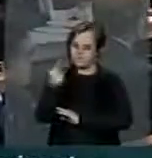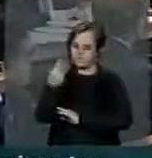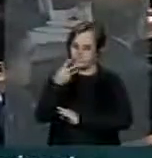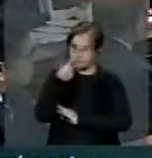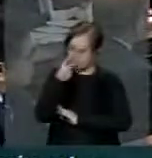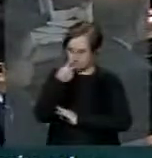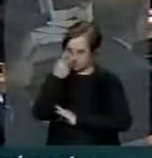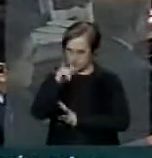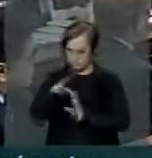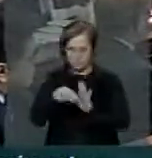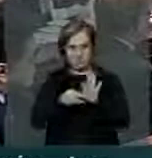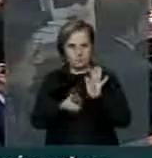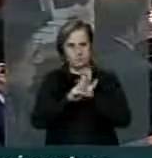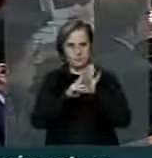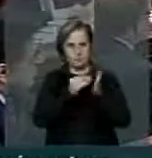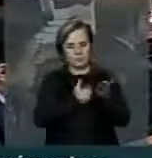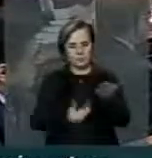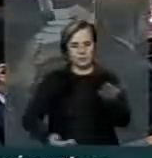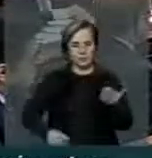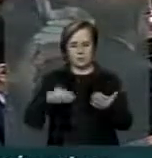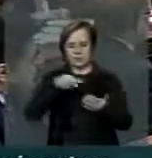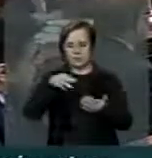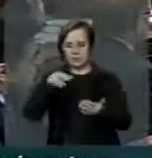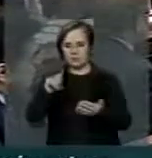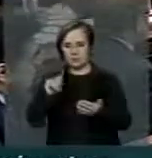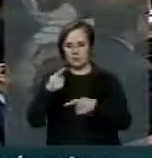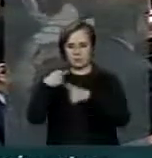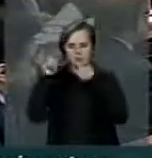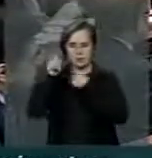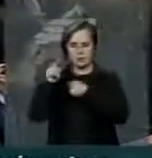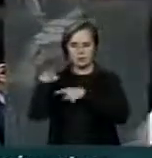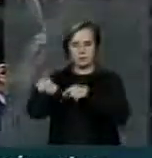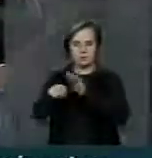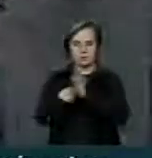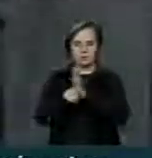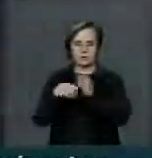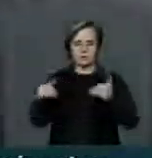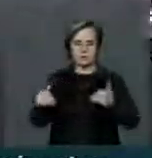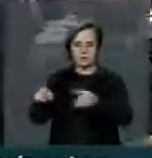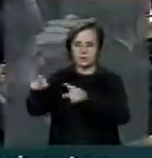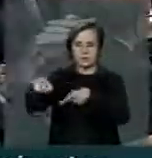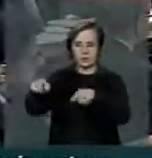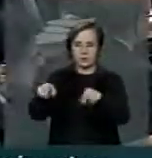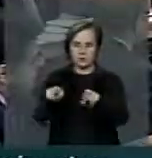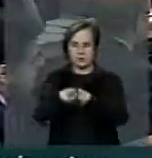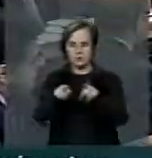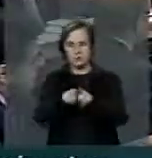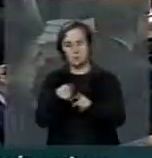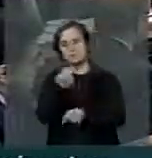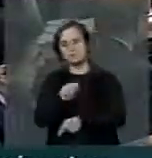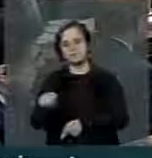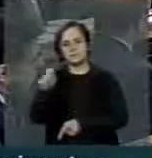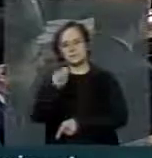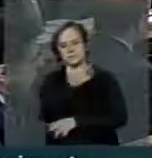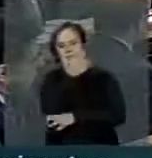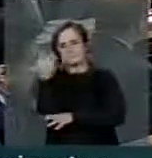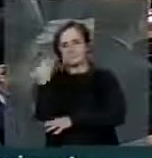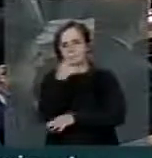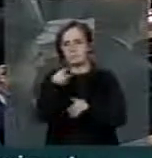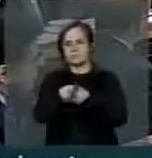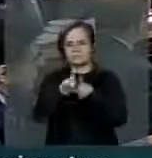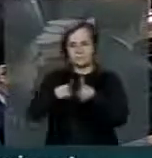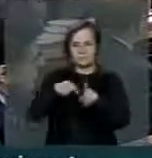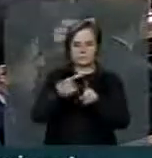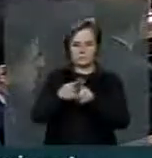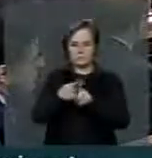seguinte: represento pelo governo MMA, Desenvolvimento Agrário e Ministério da Agricultura, além da Associação de Entidades de Meio Ambiente e além da Associação